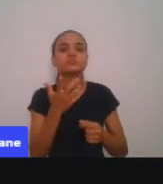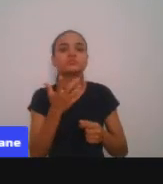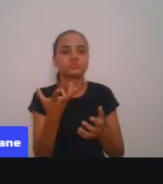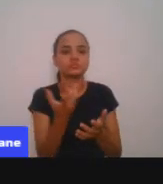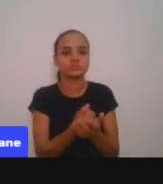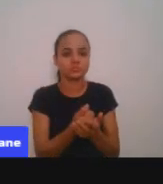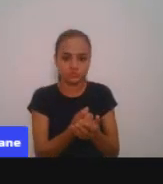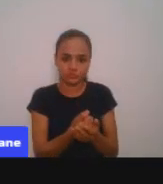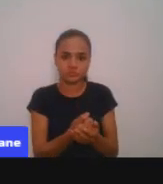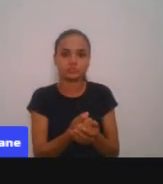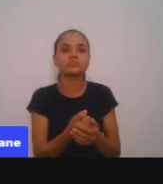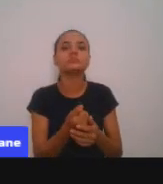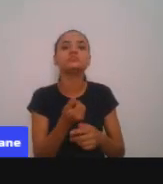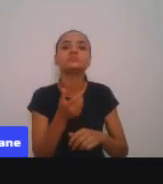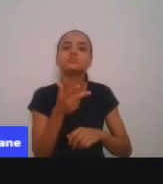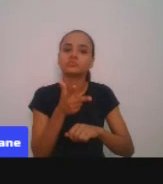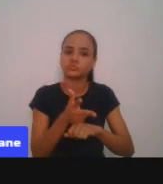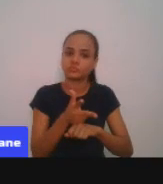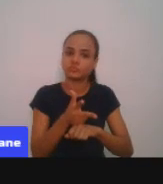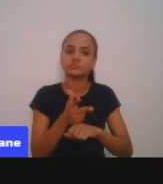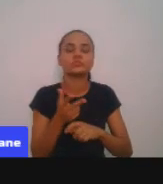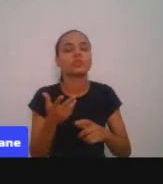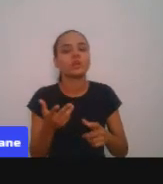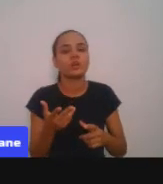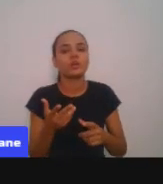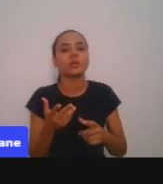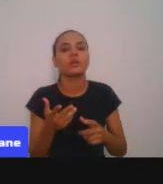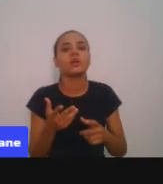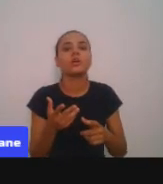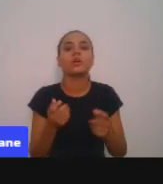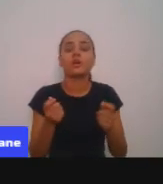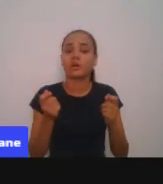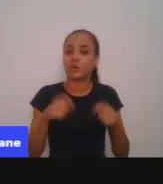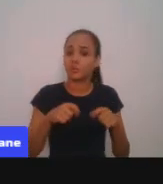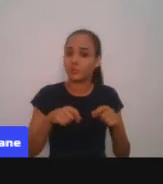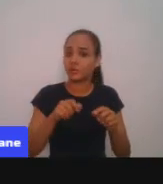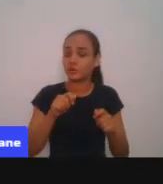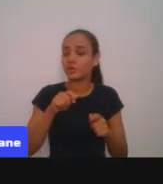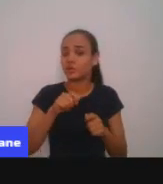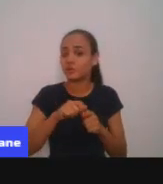podem fazer um trabalho autoral fazendo esses jogos, né?